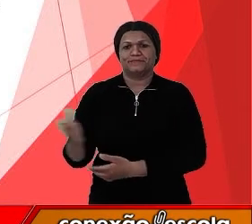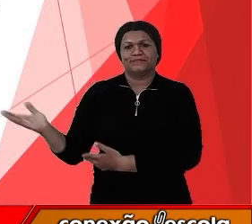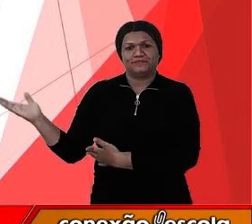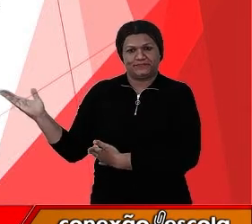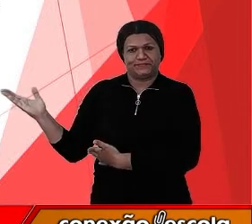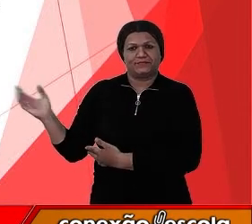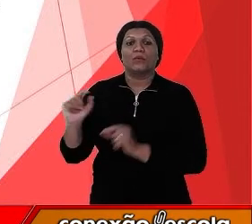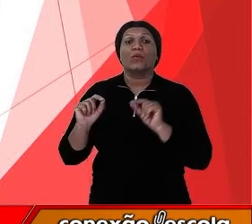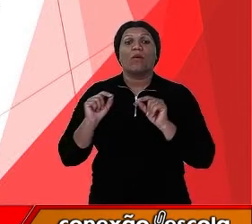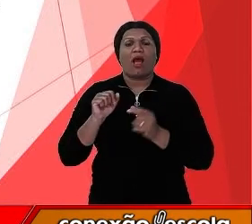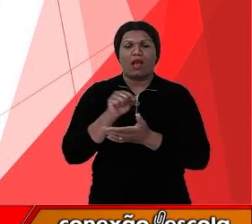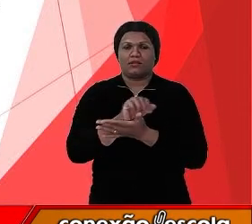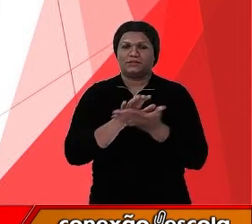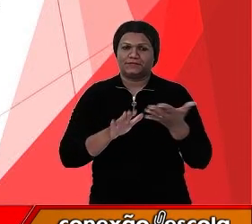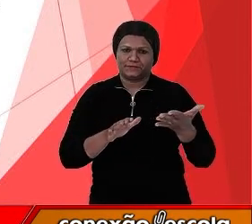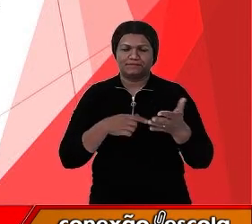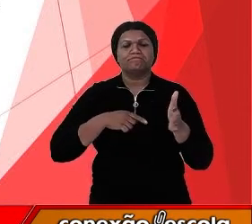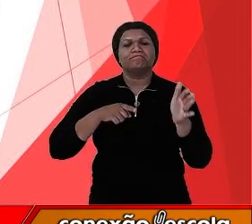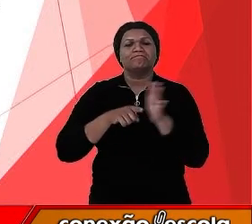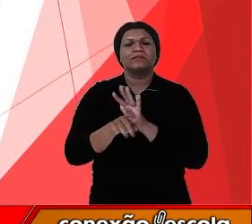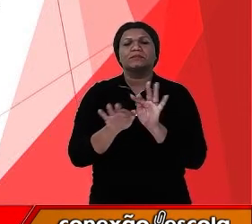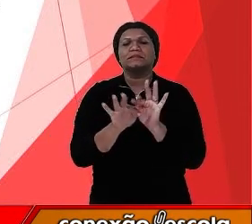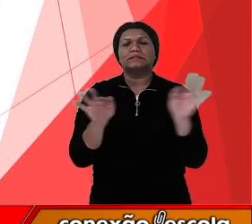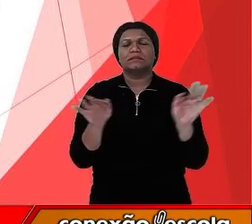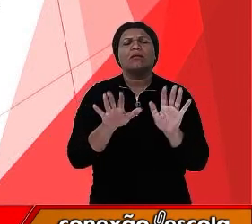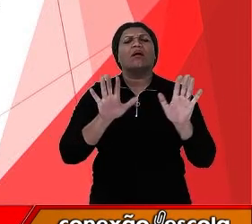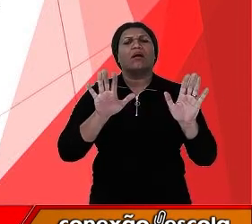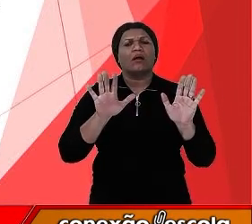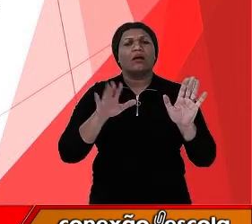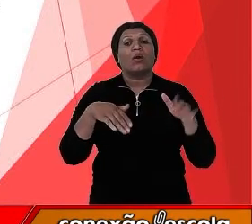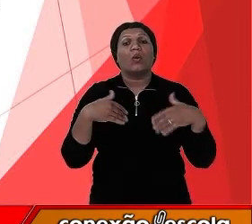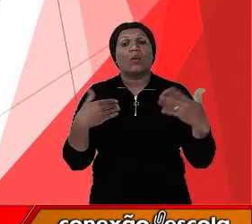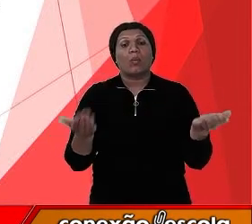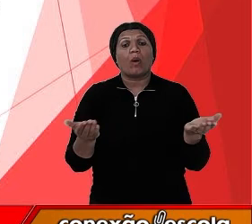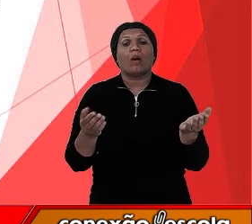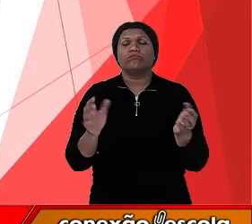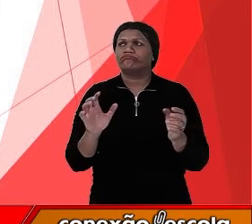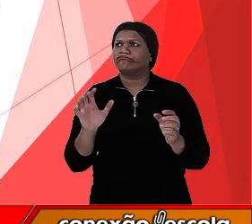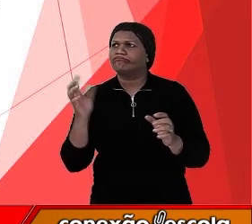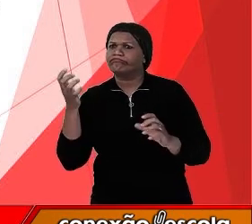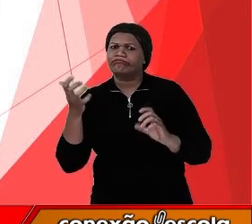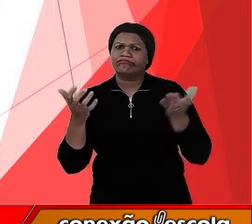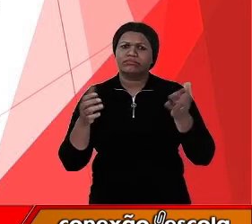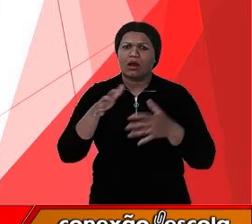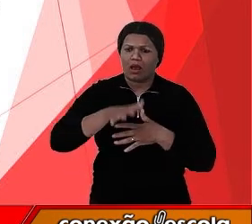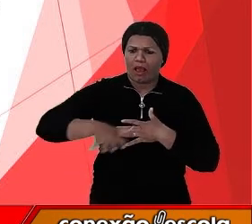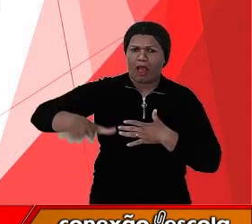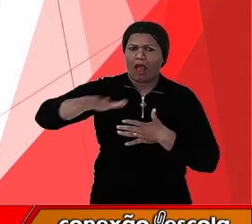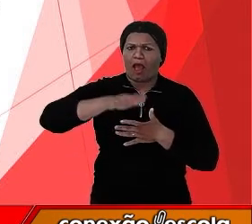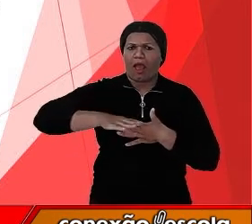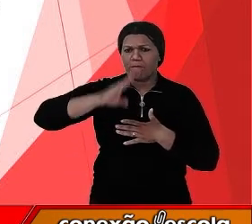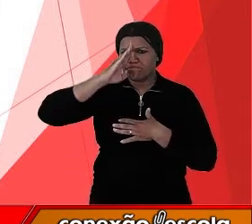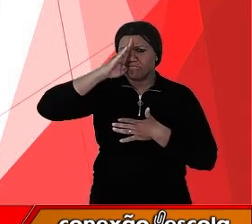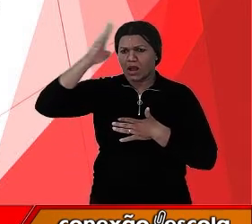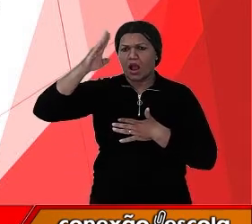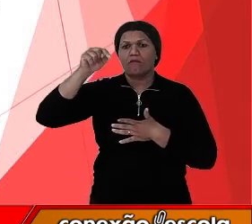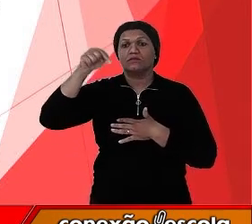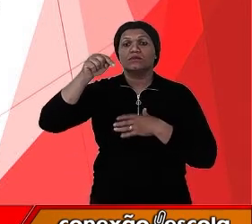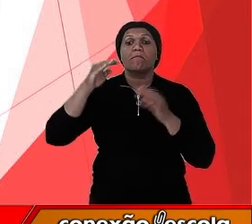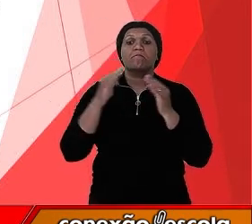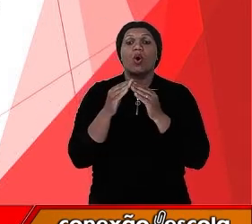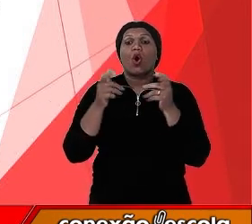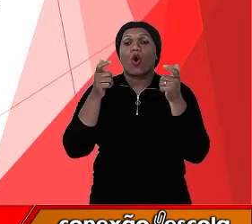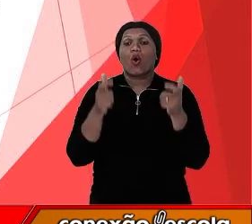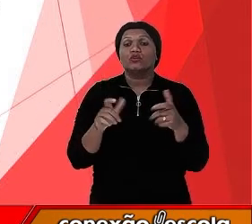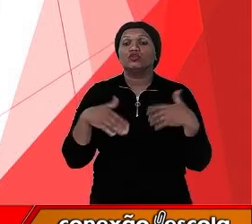nossa atividade pergunta é muito simples Qual é o domínio morfoclimático predominante onde você